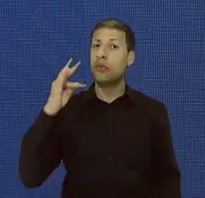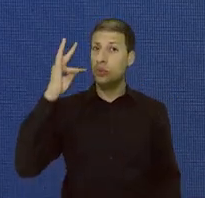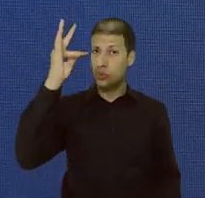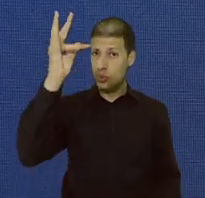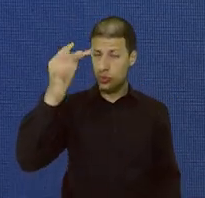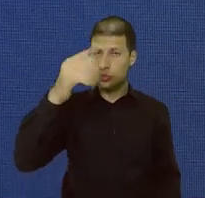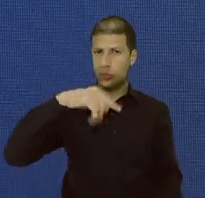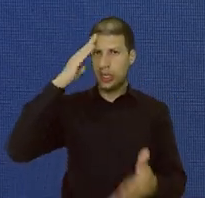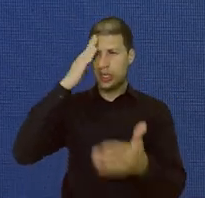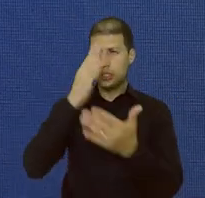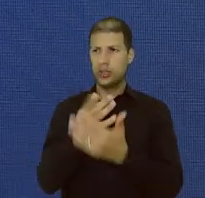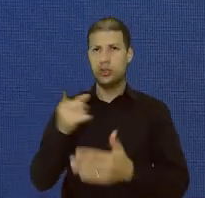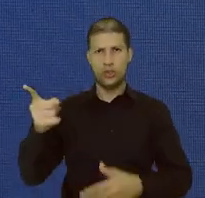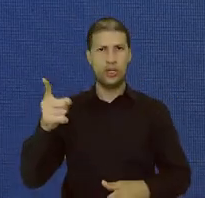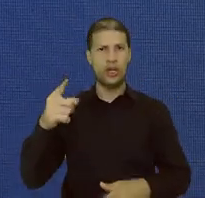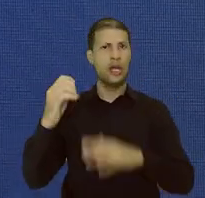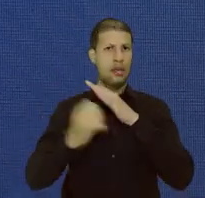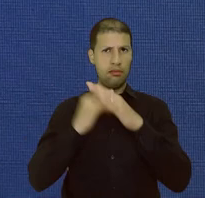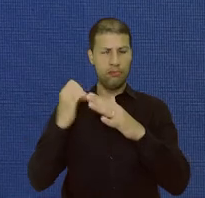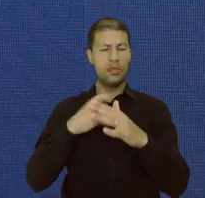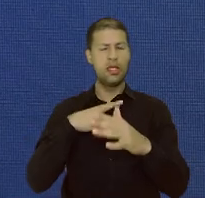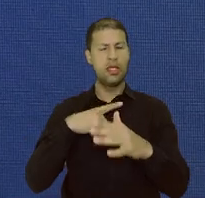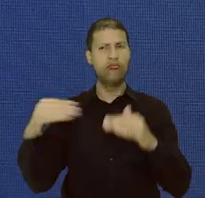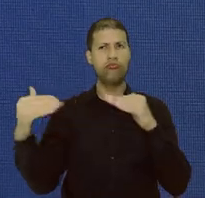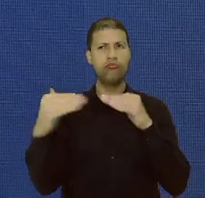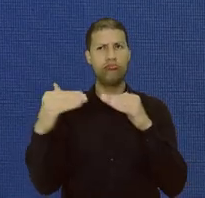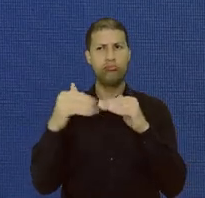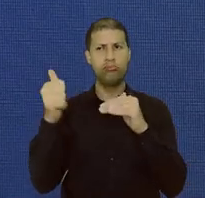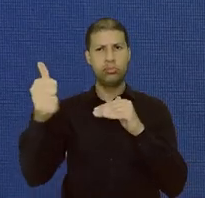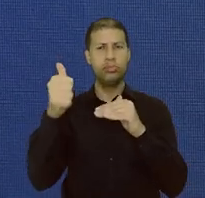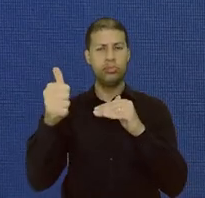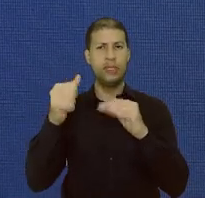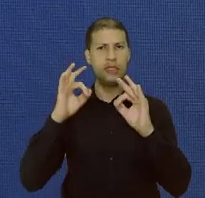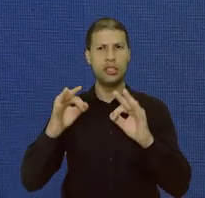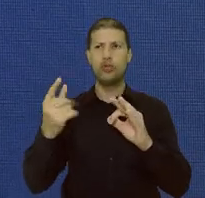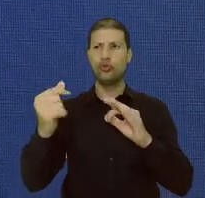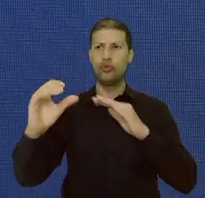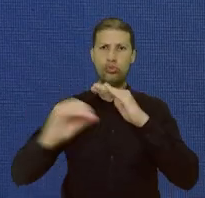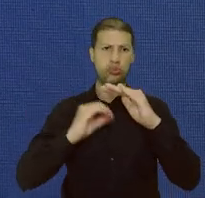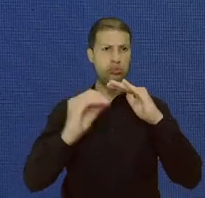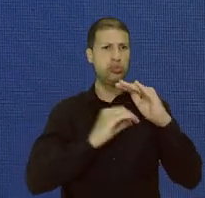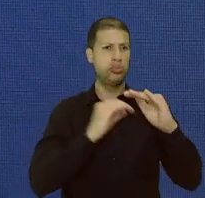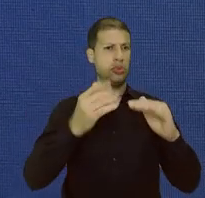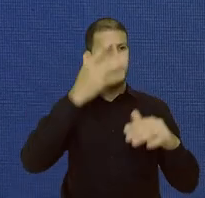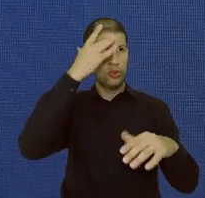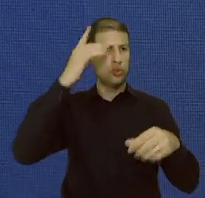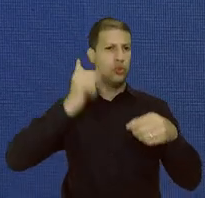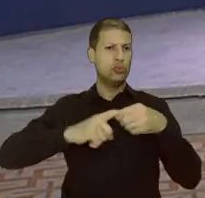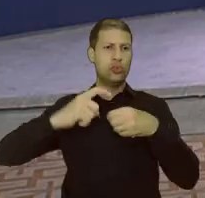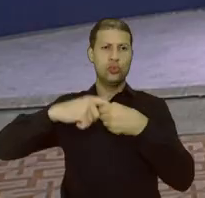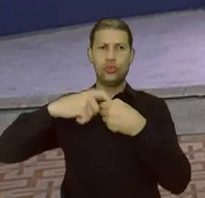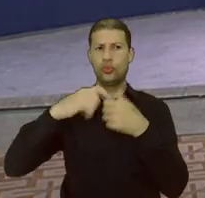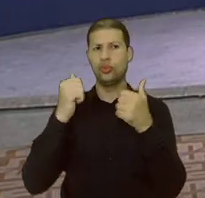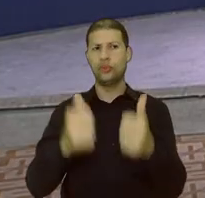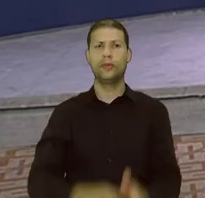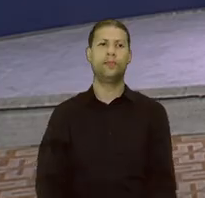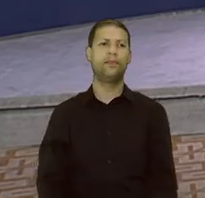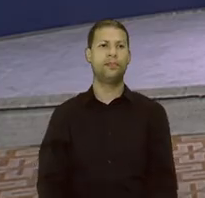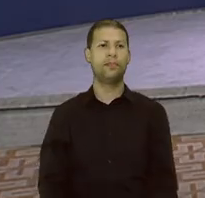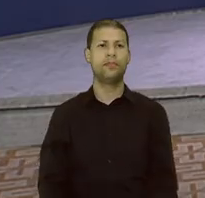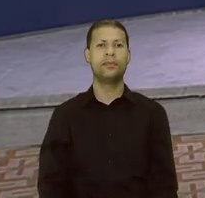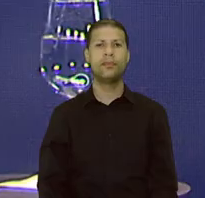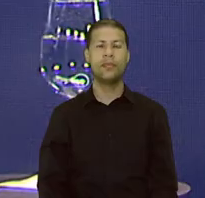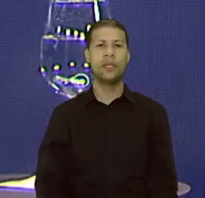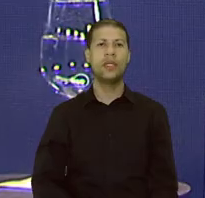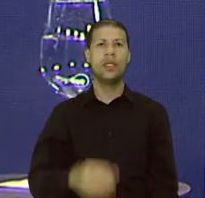comparando um retorno criando valor para os nossos cotistas para viver como um todo e falando